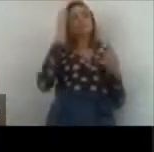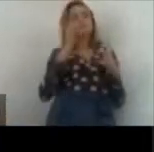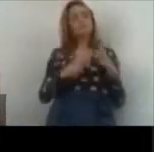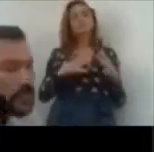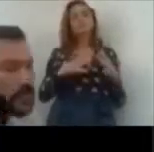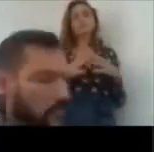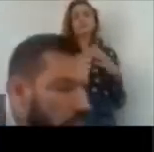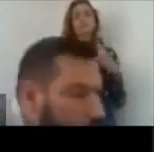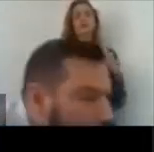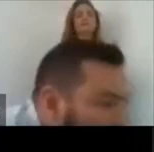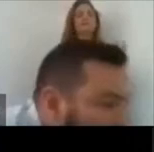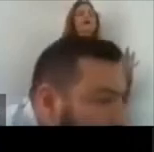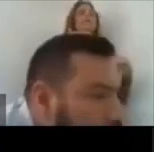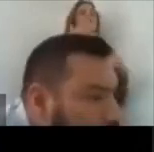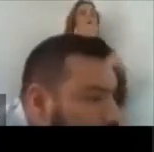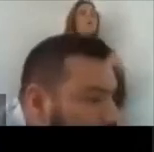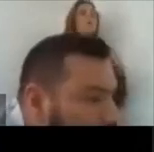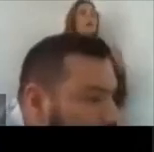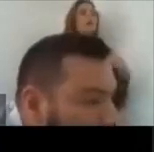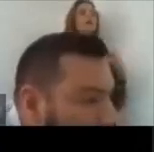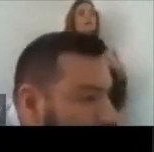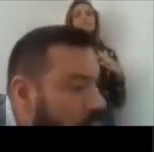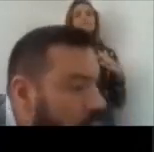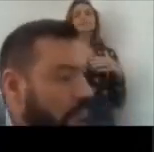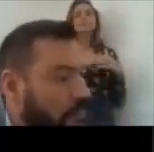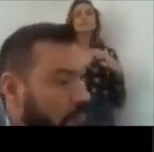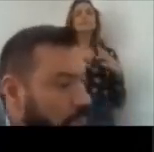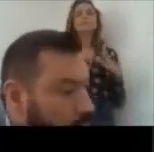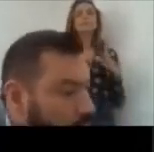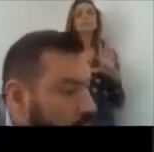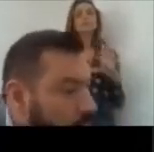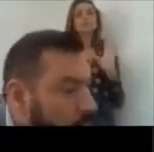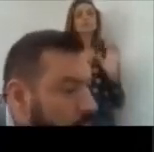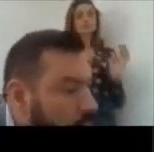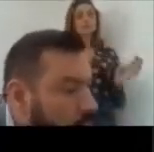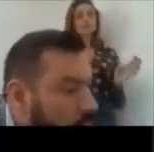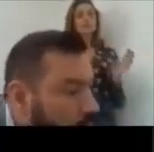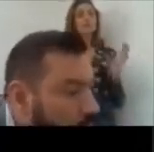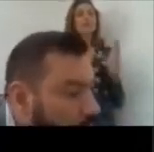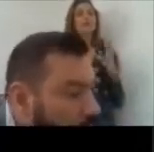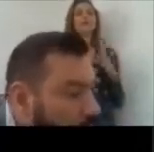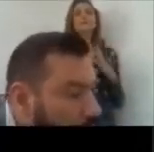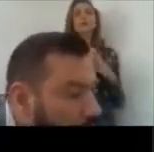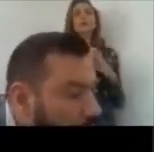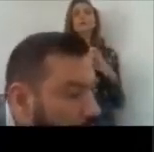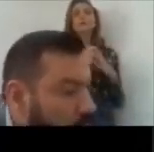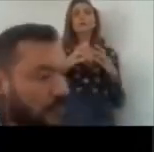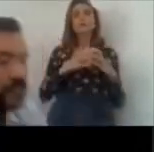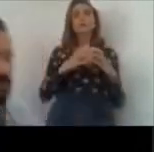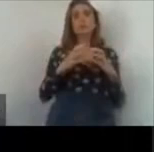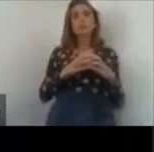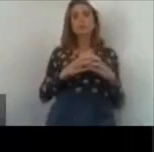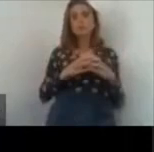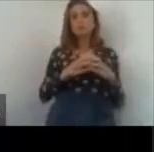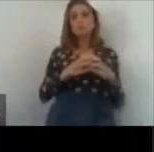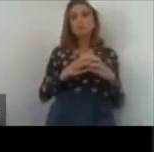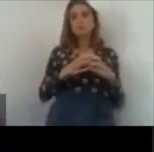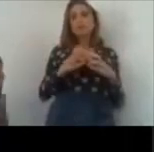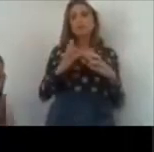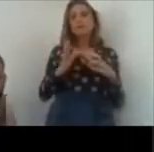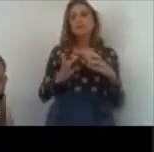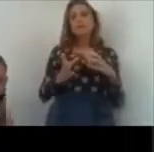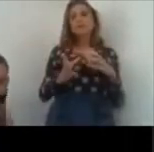algumas síndromes que são associadas à maior frequência de câncer infanto-juvenil. Em relação aos tumores